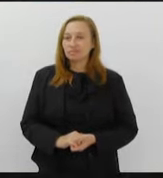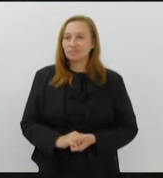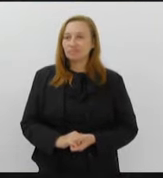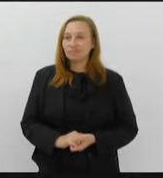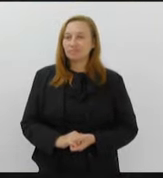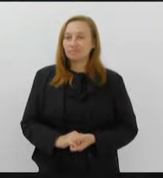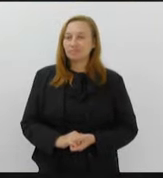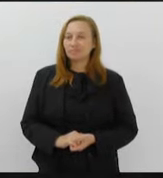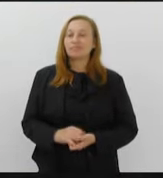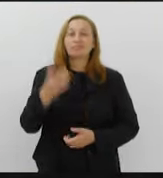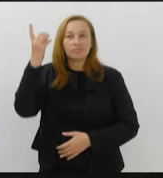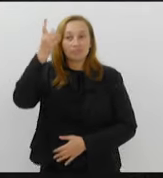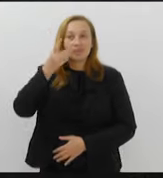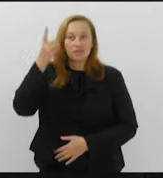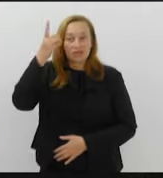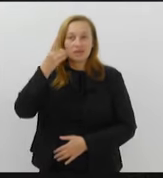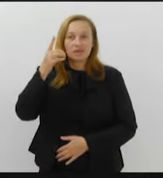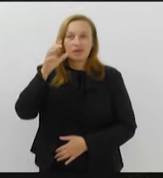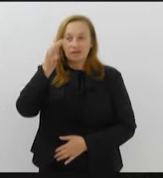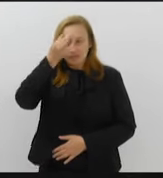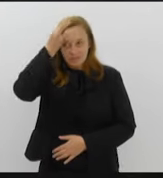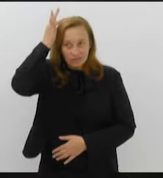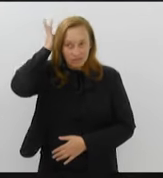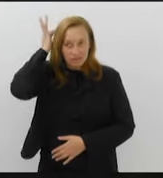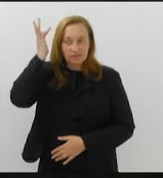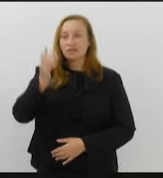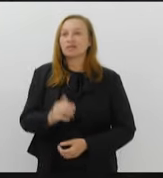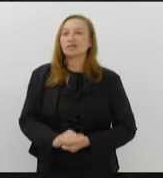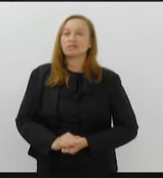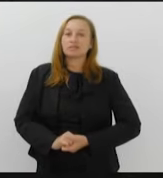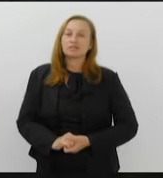Nosso nobre deputado Fred Pacheco.